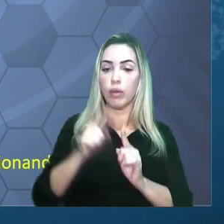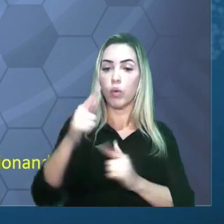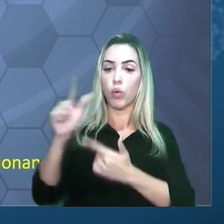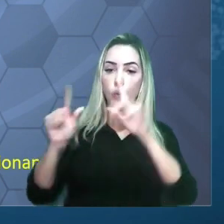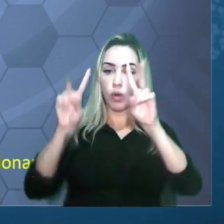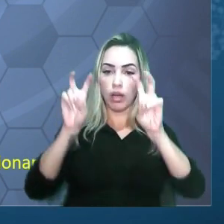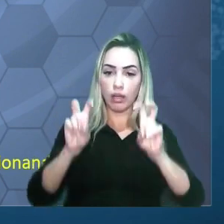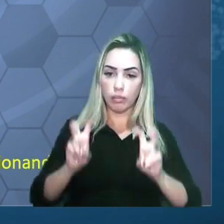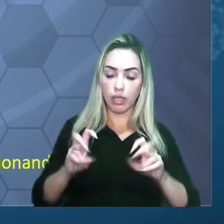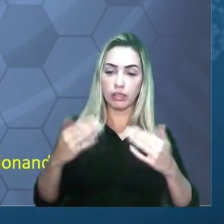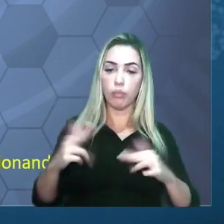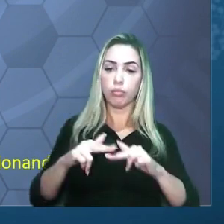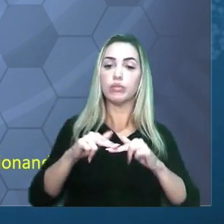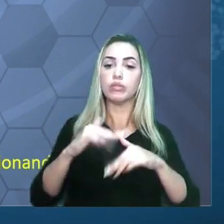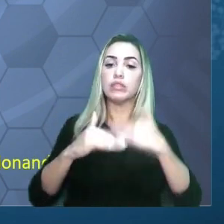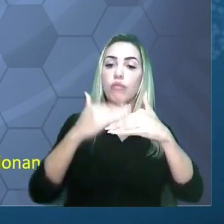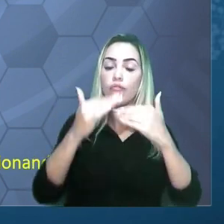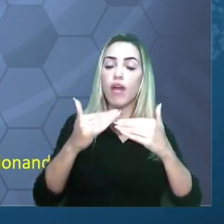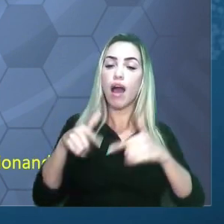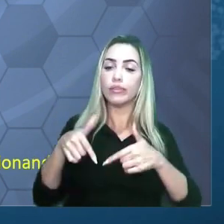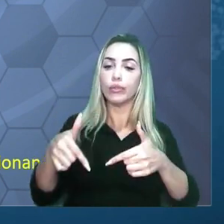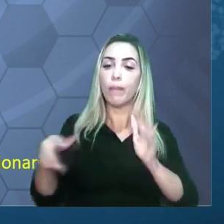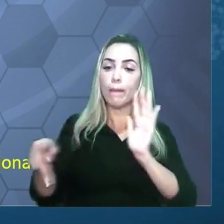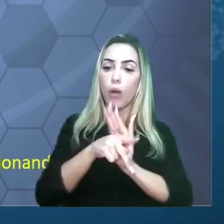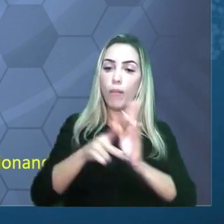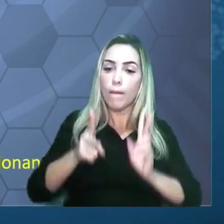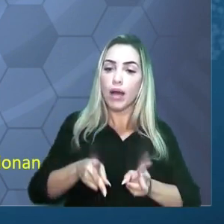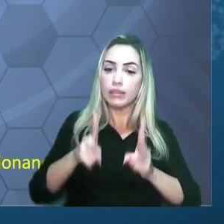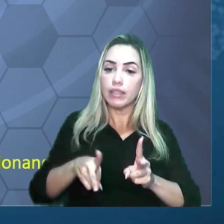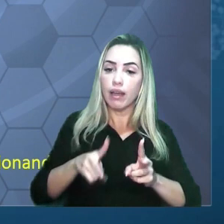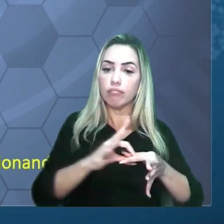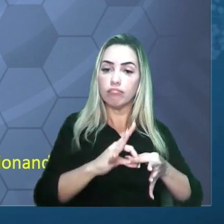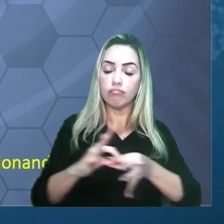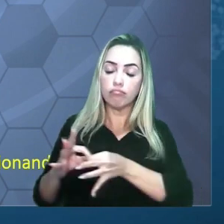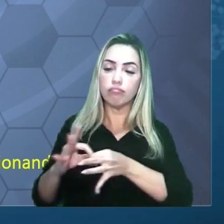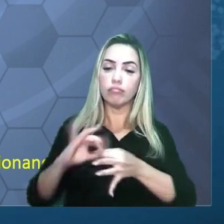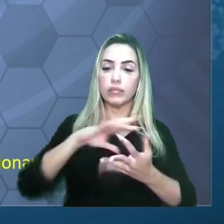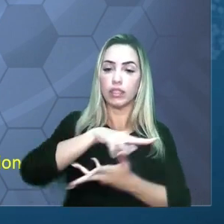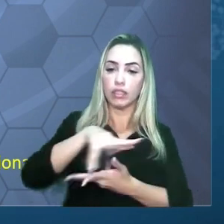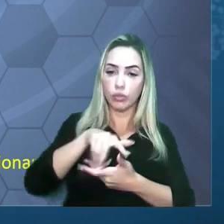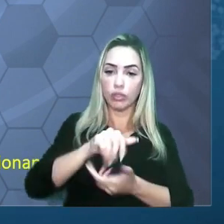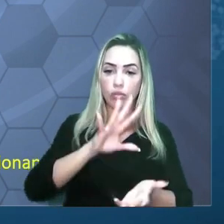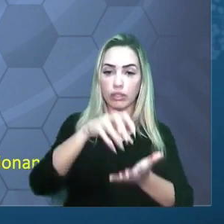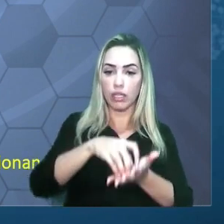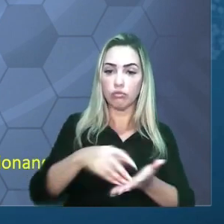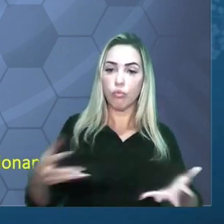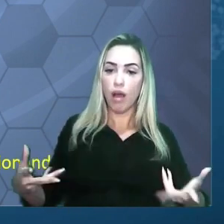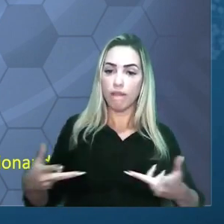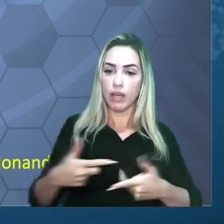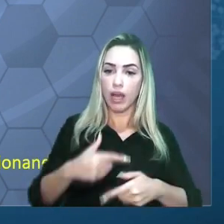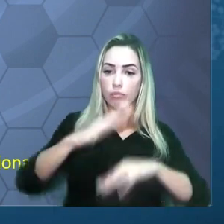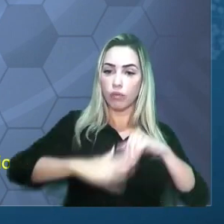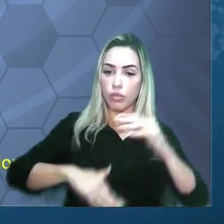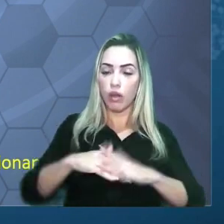Então, desenvolver mecanismos para manter uma rede de centros internacionais altamente qualificada funcionando, o que a